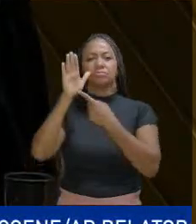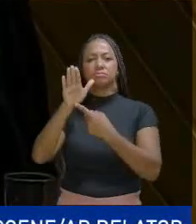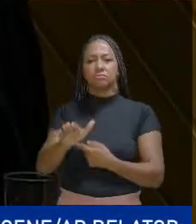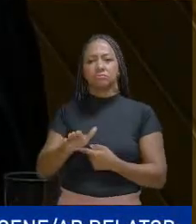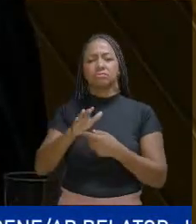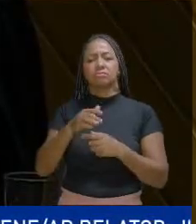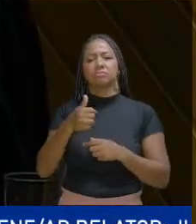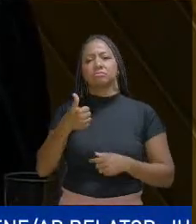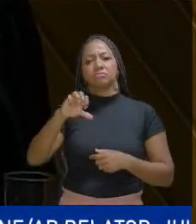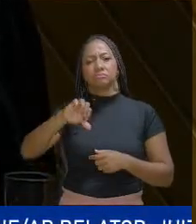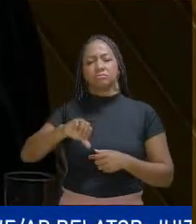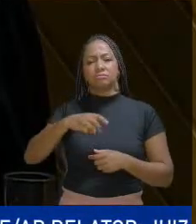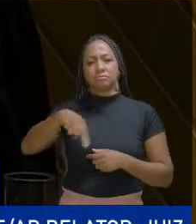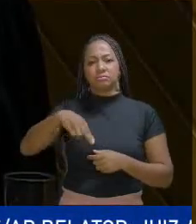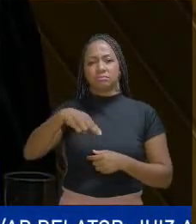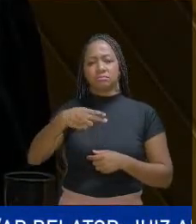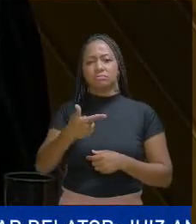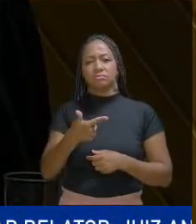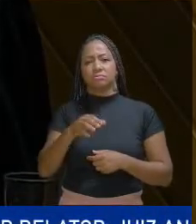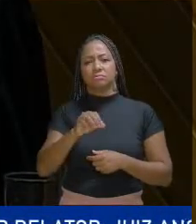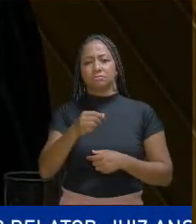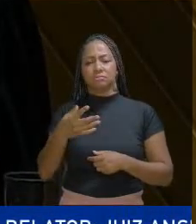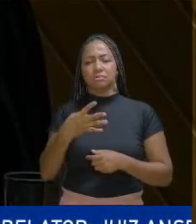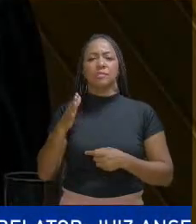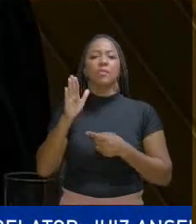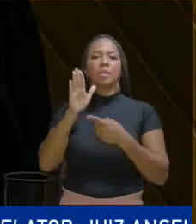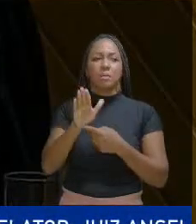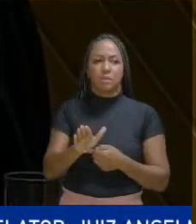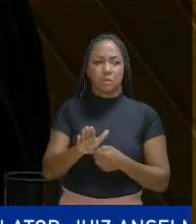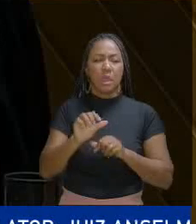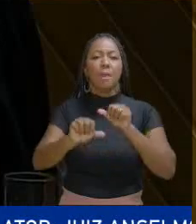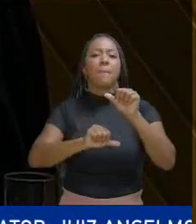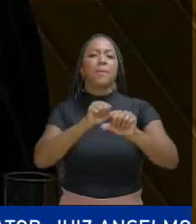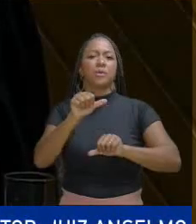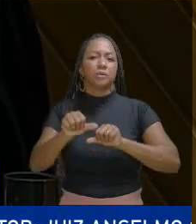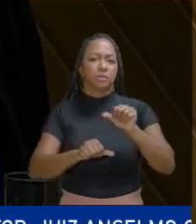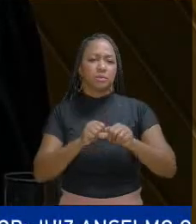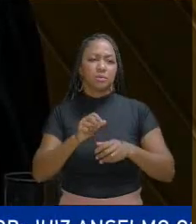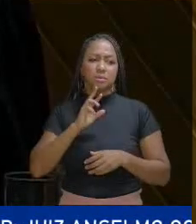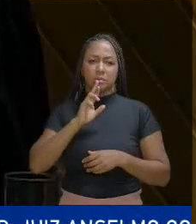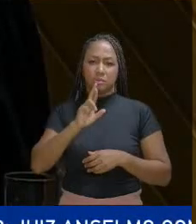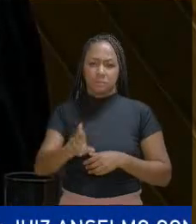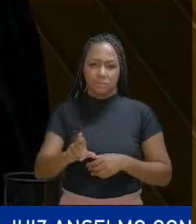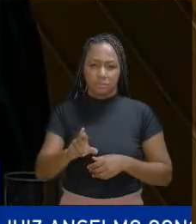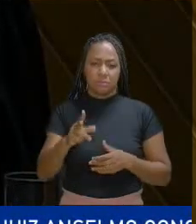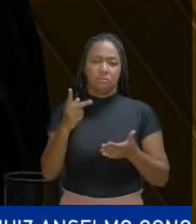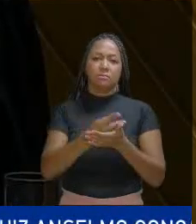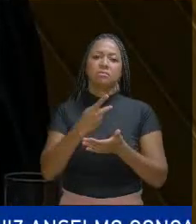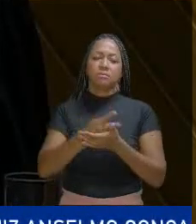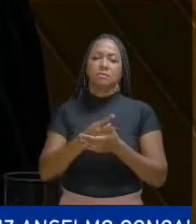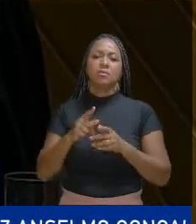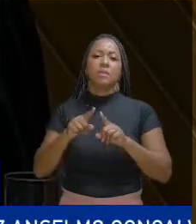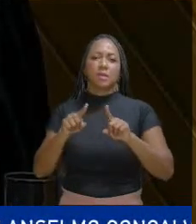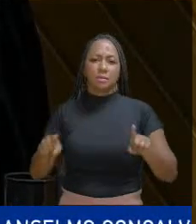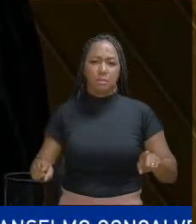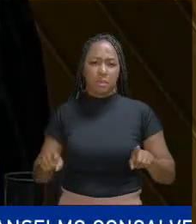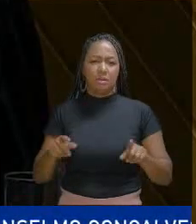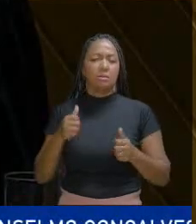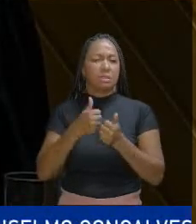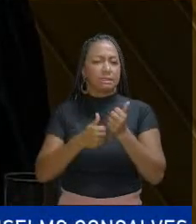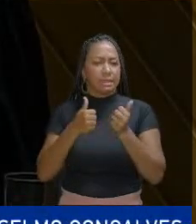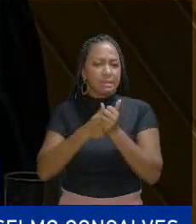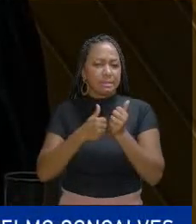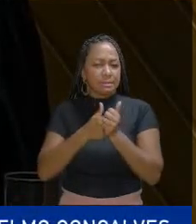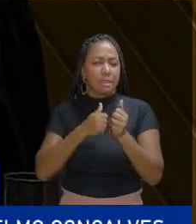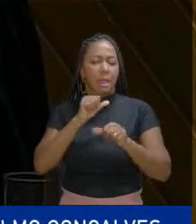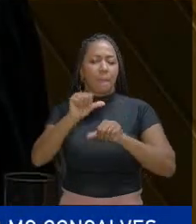em 19/11/2024, demonstrando que a modificação não resultou de um mero equívoco, mas de uma tentativa